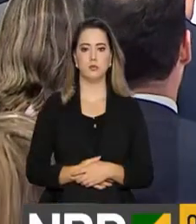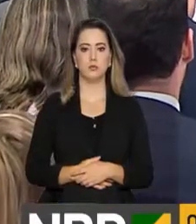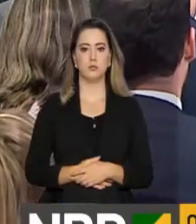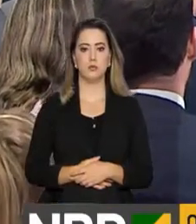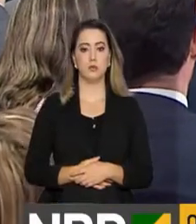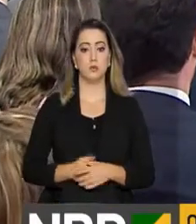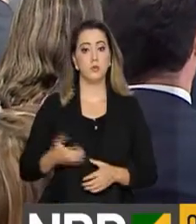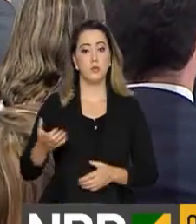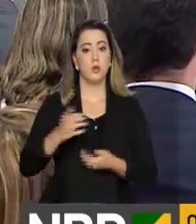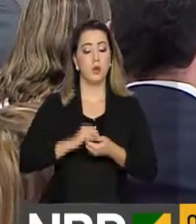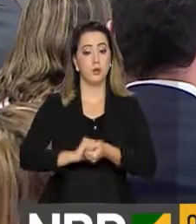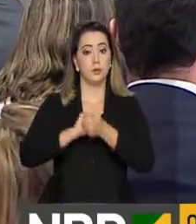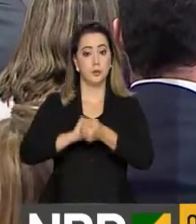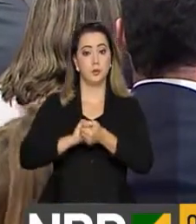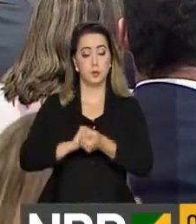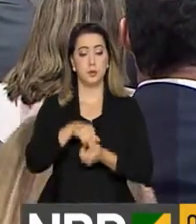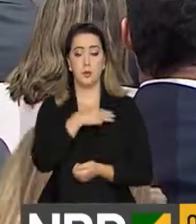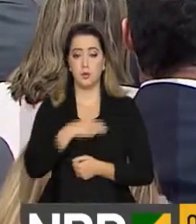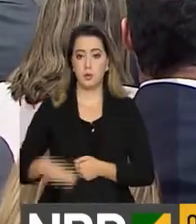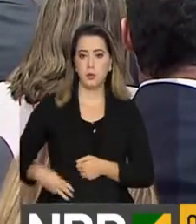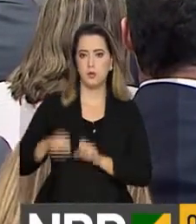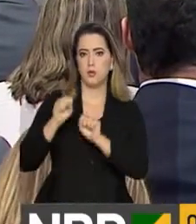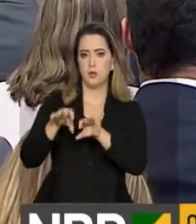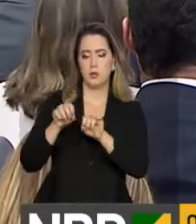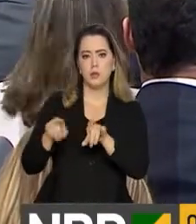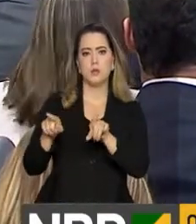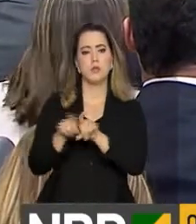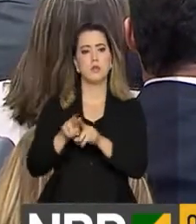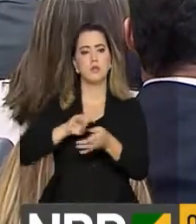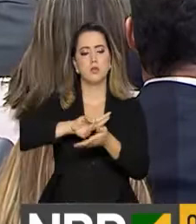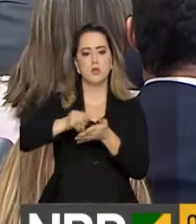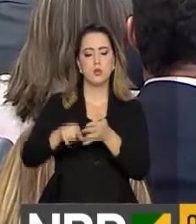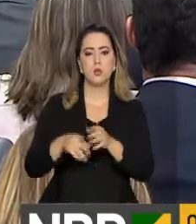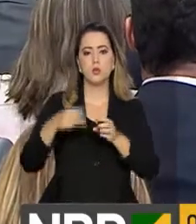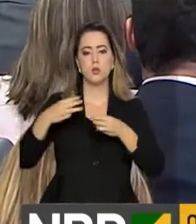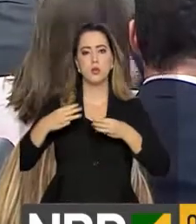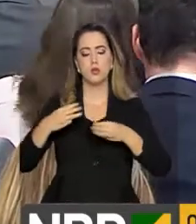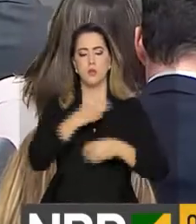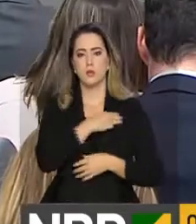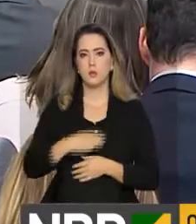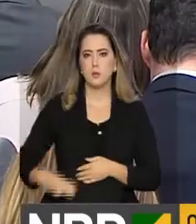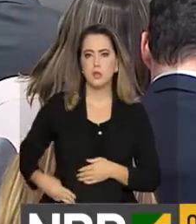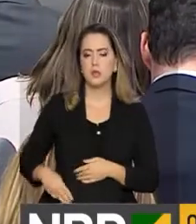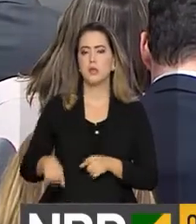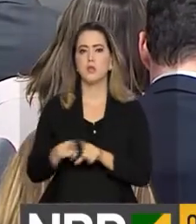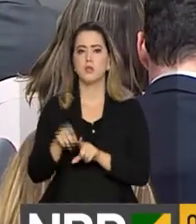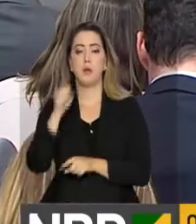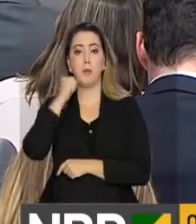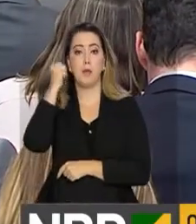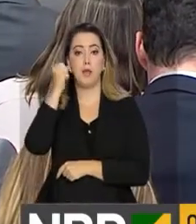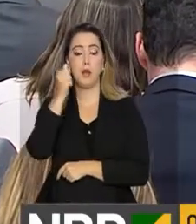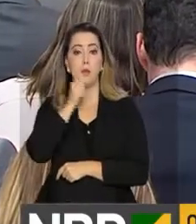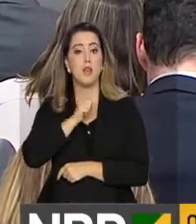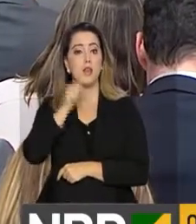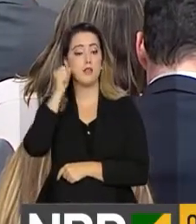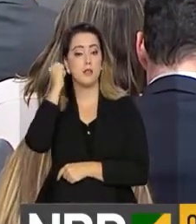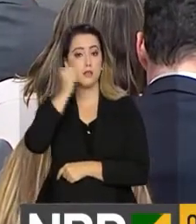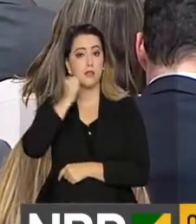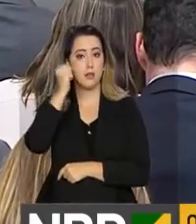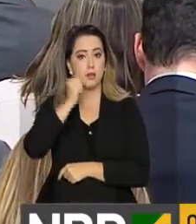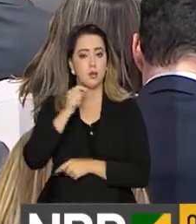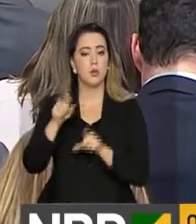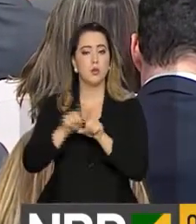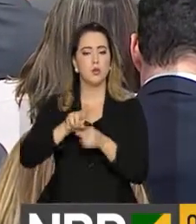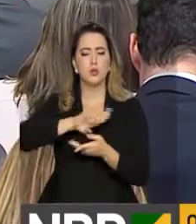mendonça filho o é levar barulho a senadora lúcia vânia o alex canziani o